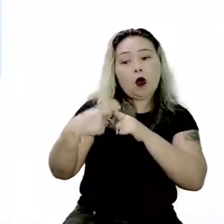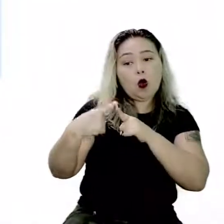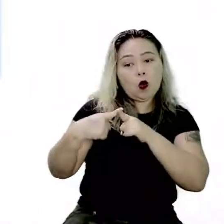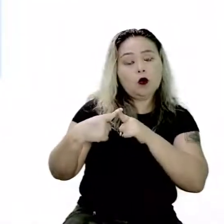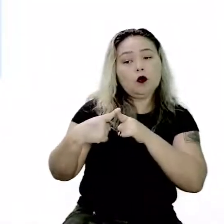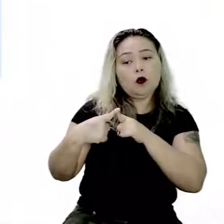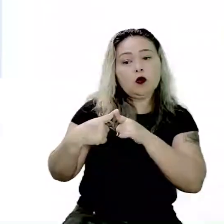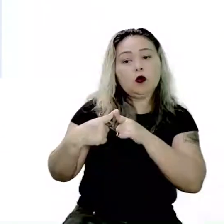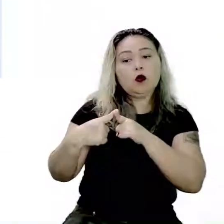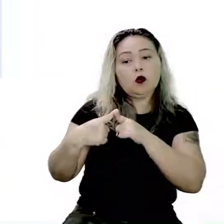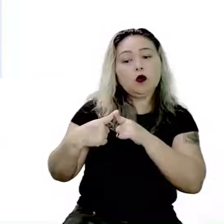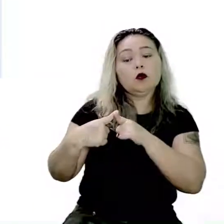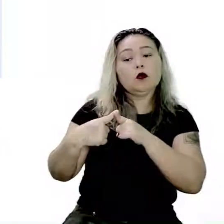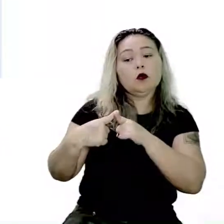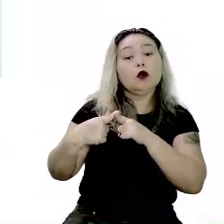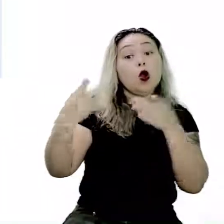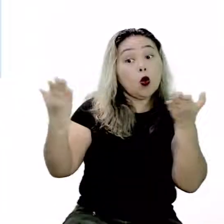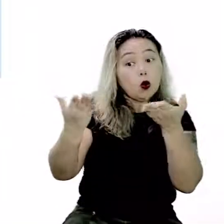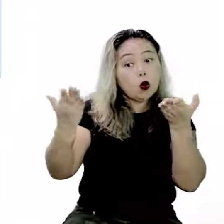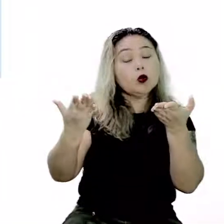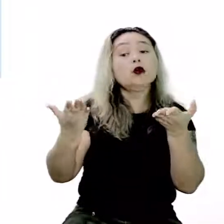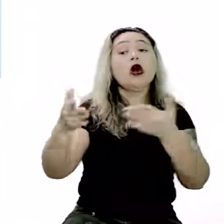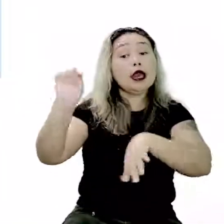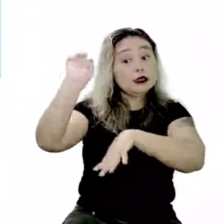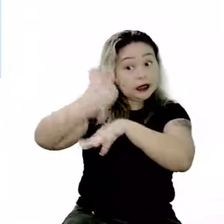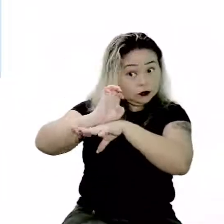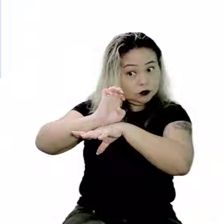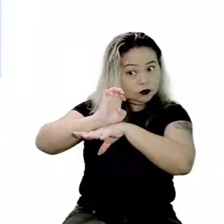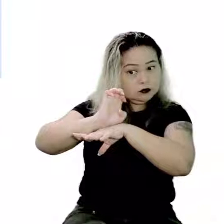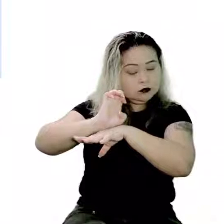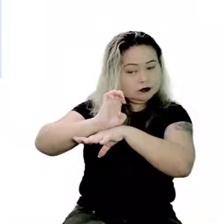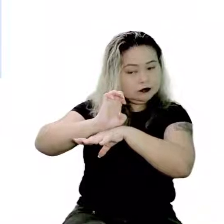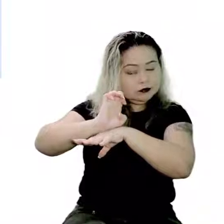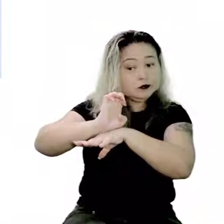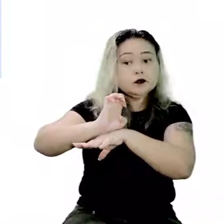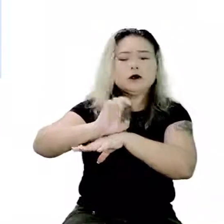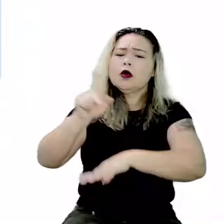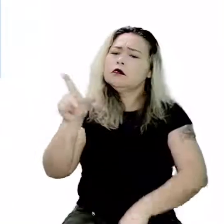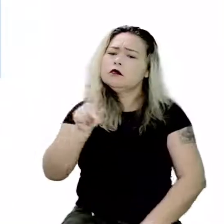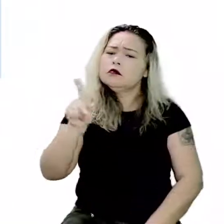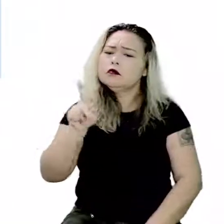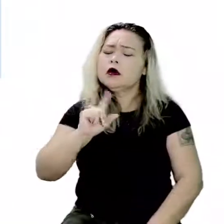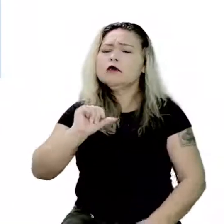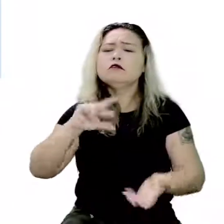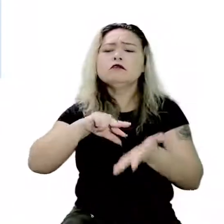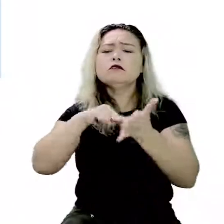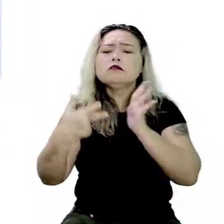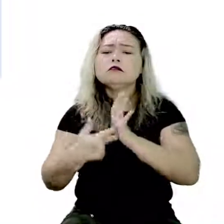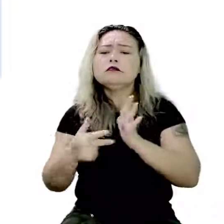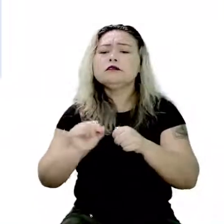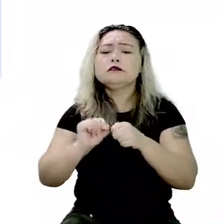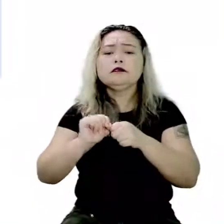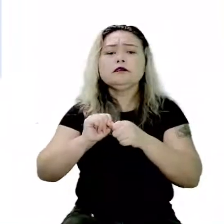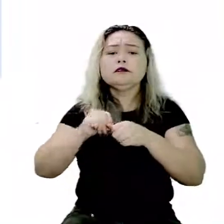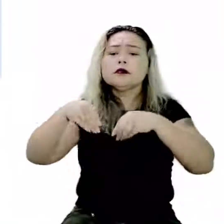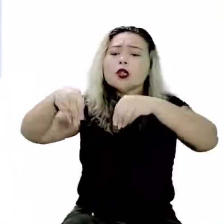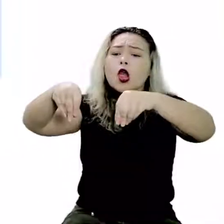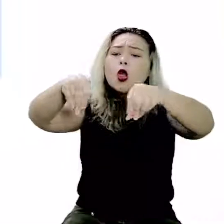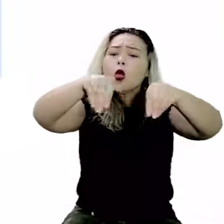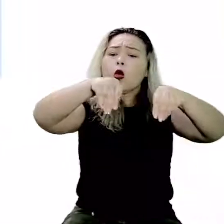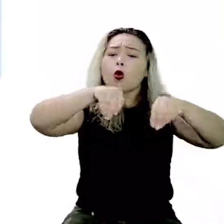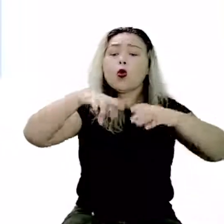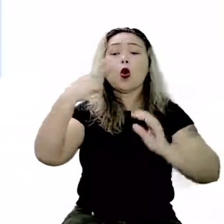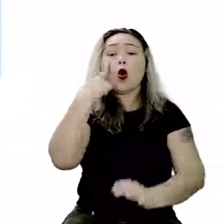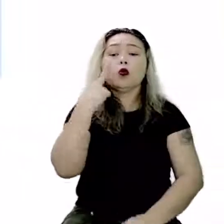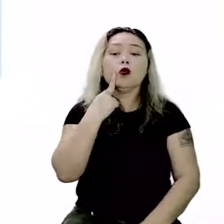era território de Rondônia. Hoje ele é considerado um estado. Professor, mas o que isso quer dizer, professor, que ele era um território